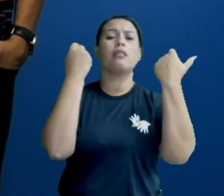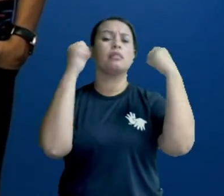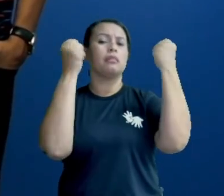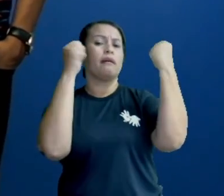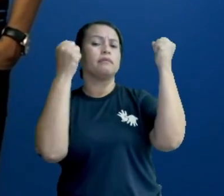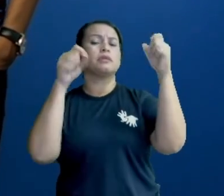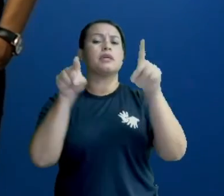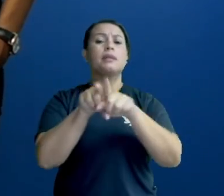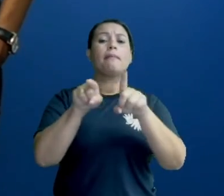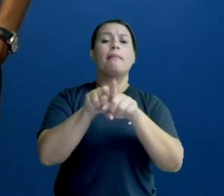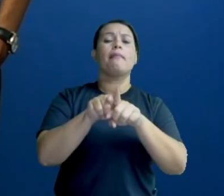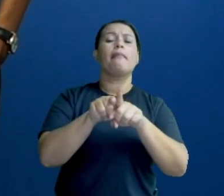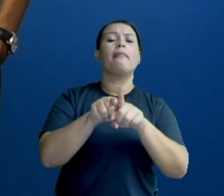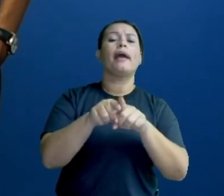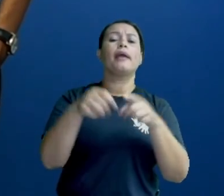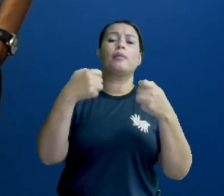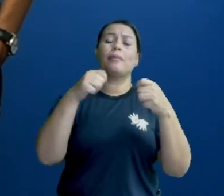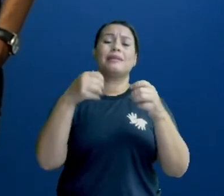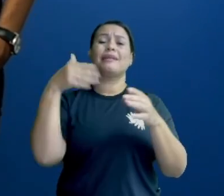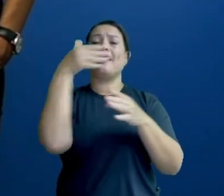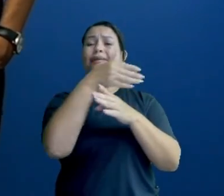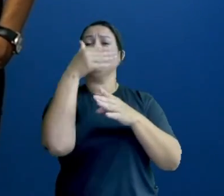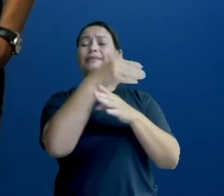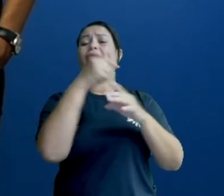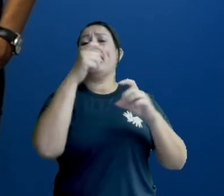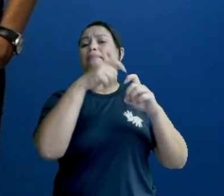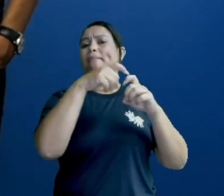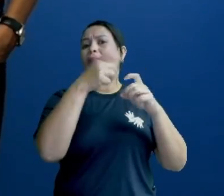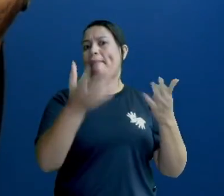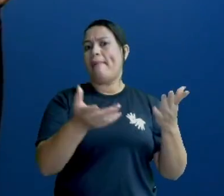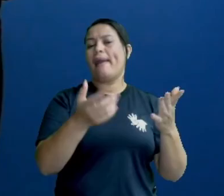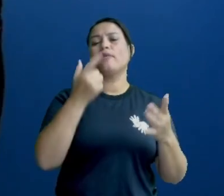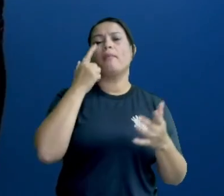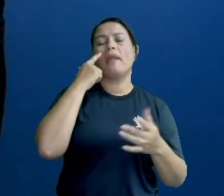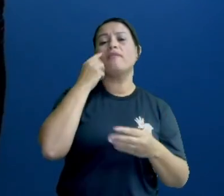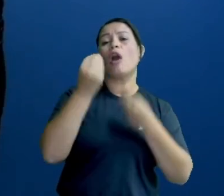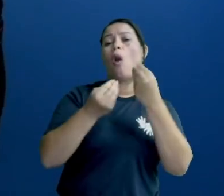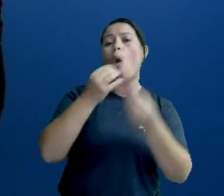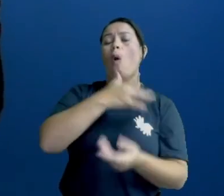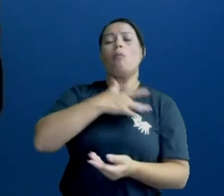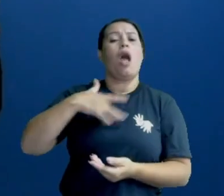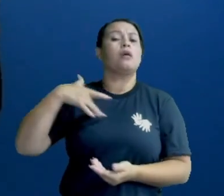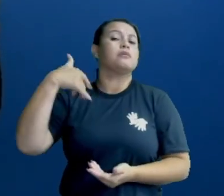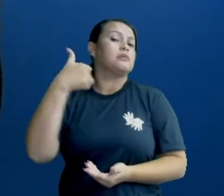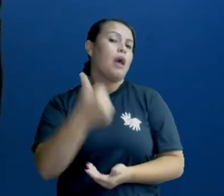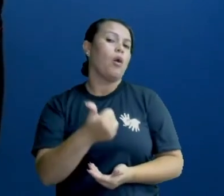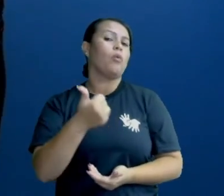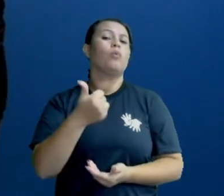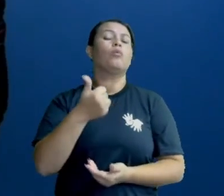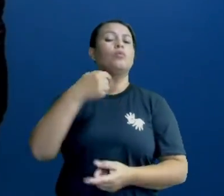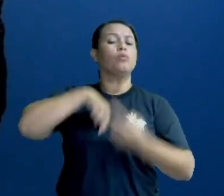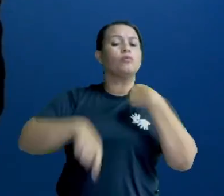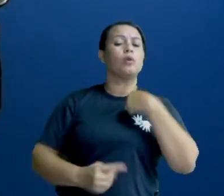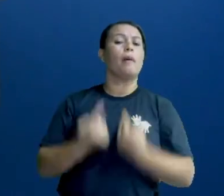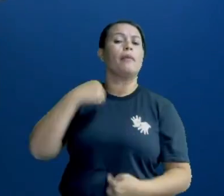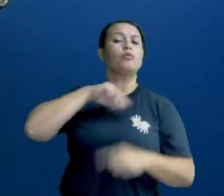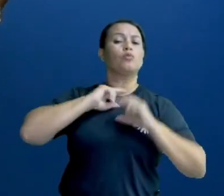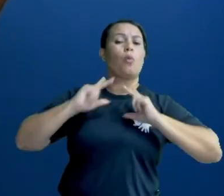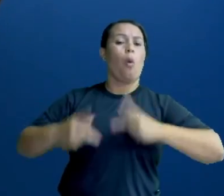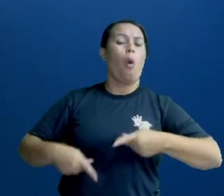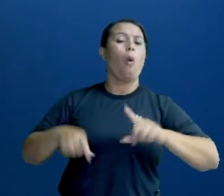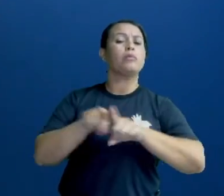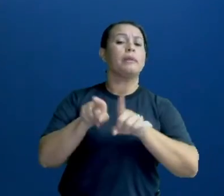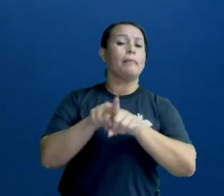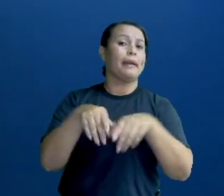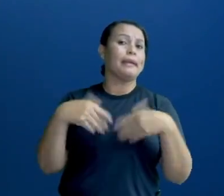sempre está se consultando com uma certa regularidade para ver como é que está exatamente o funcionamento do corpo, né, e as